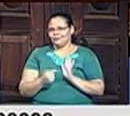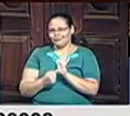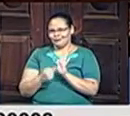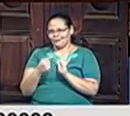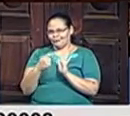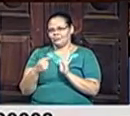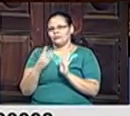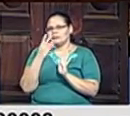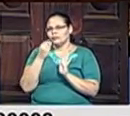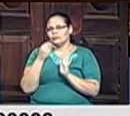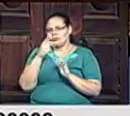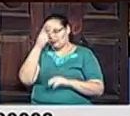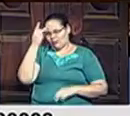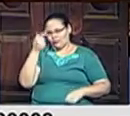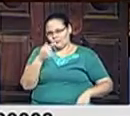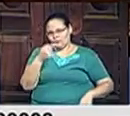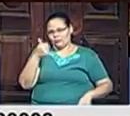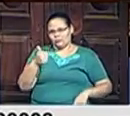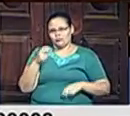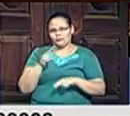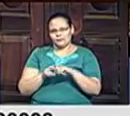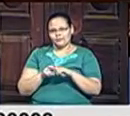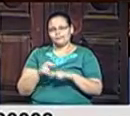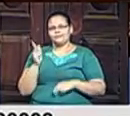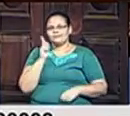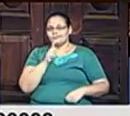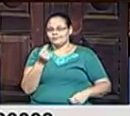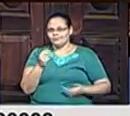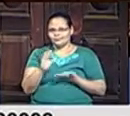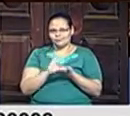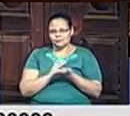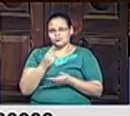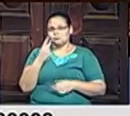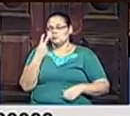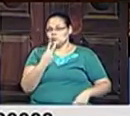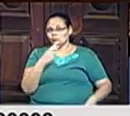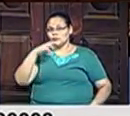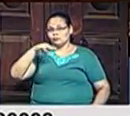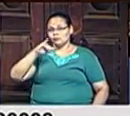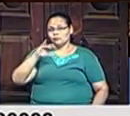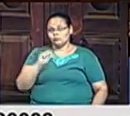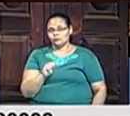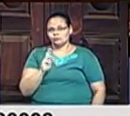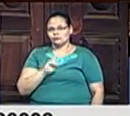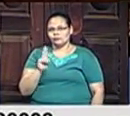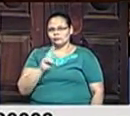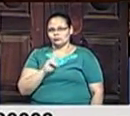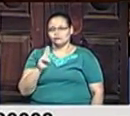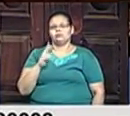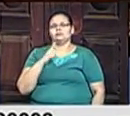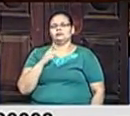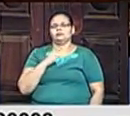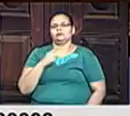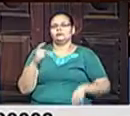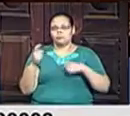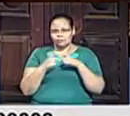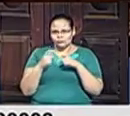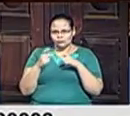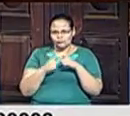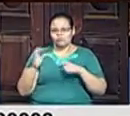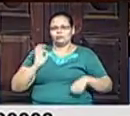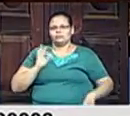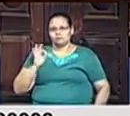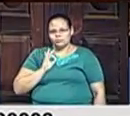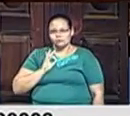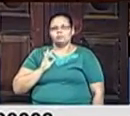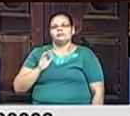quadrilha que faturava 2 milhões de reais por mês, que envolvia médicos, policiais,